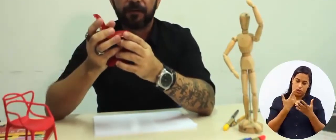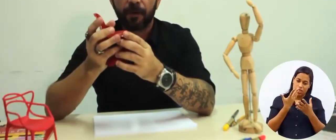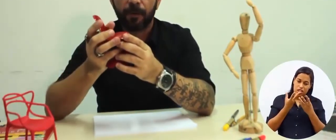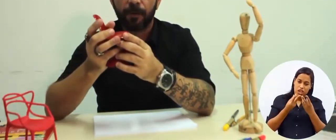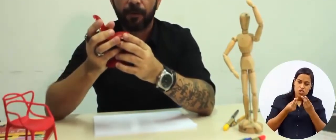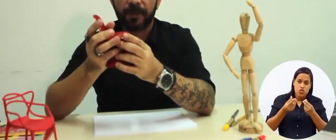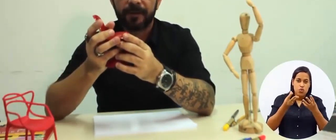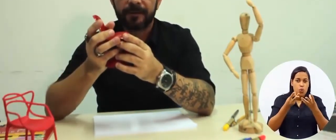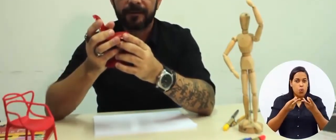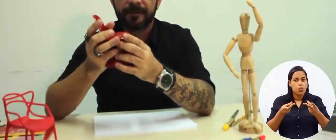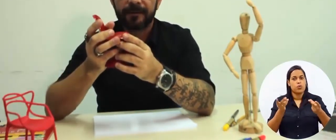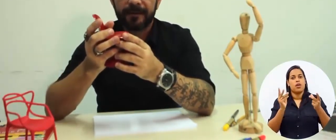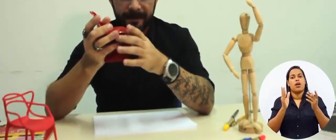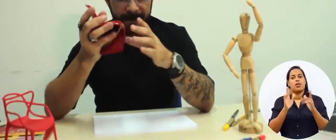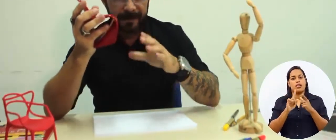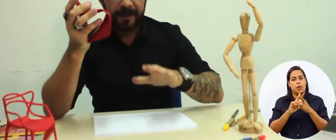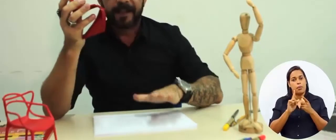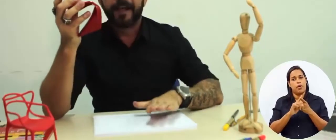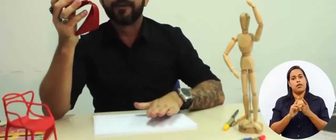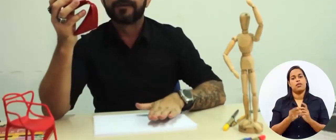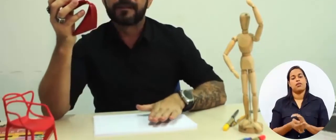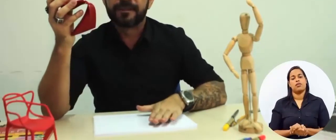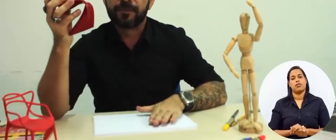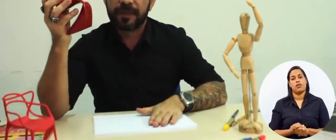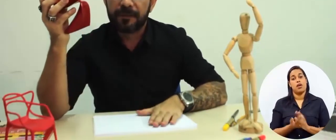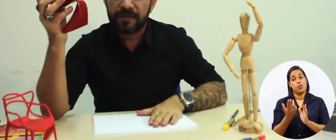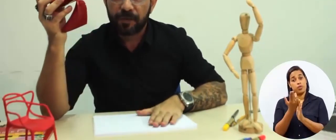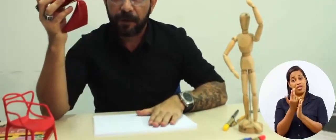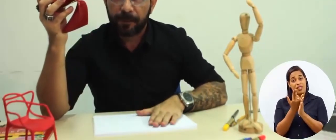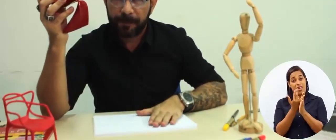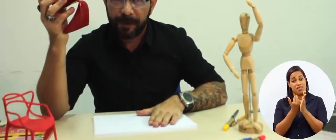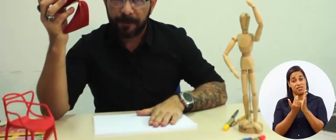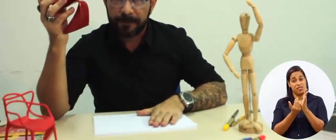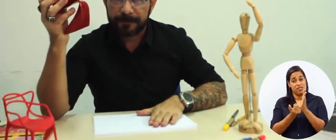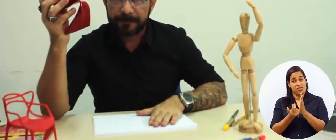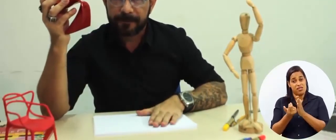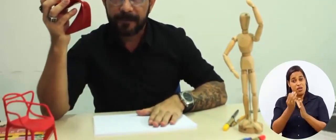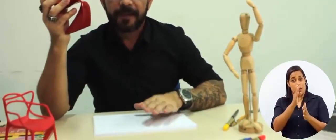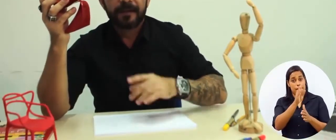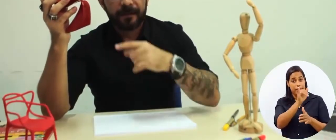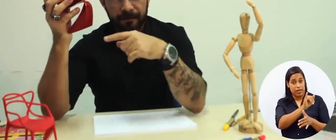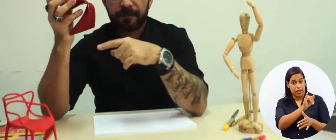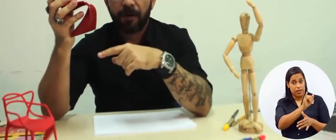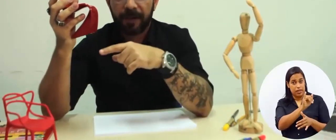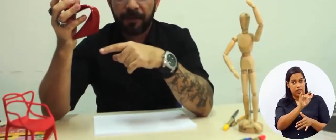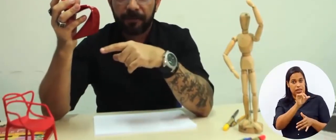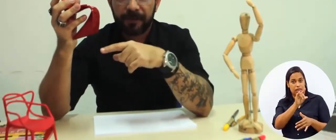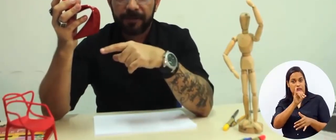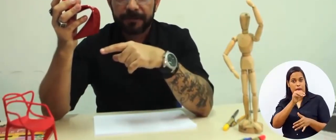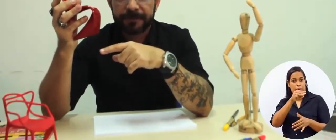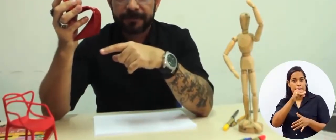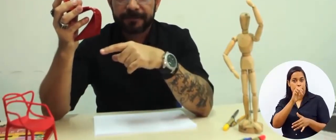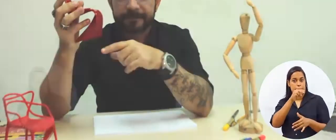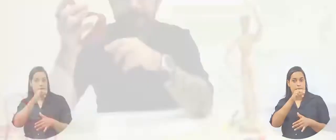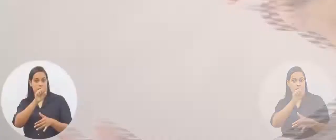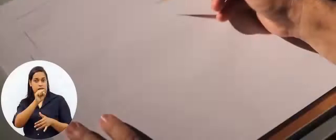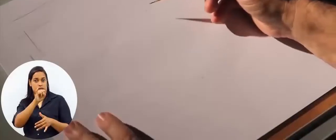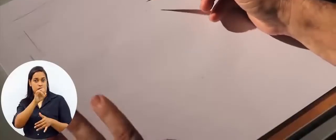textura, volume, em um desenho bidimensional no papel. Vamos dar uma olhada no